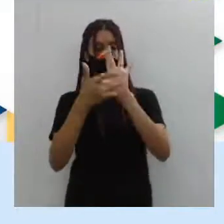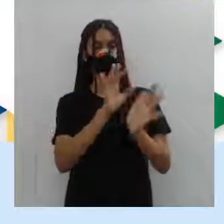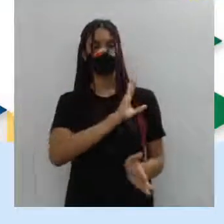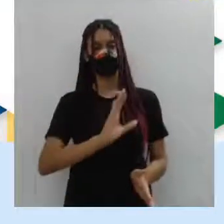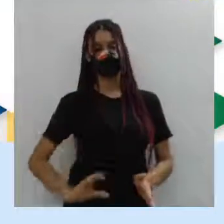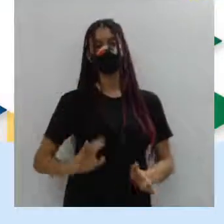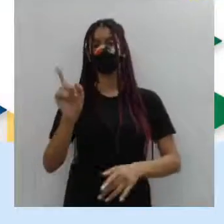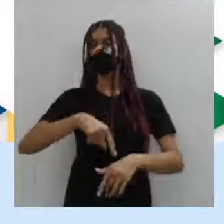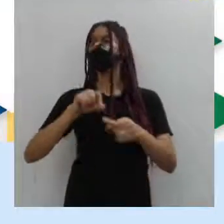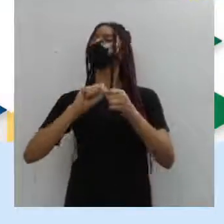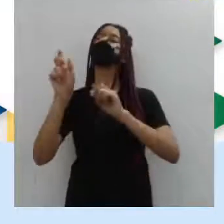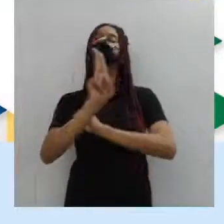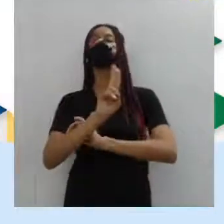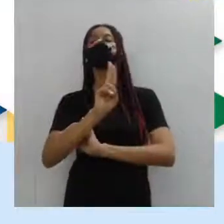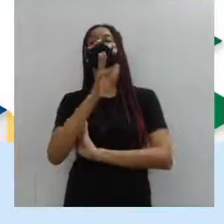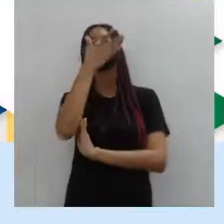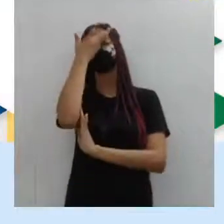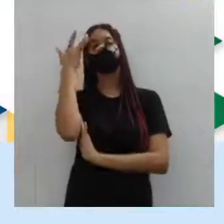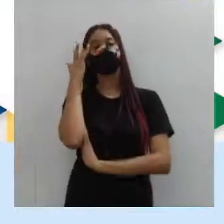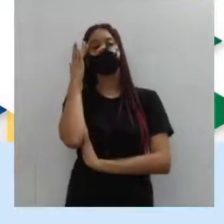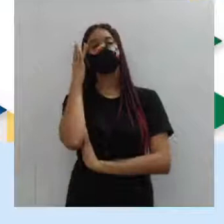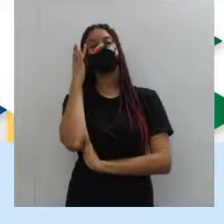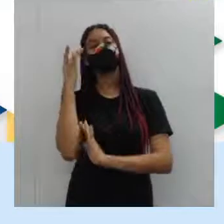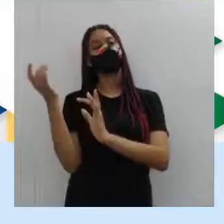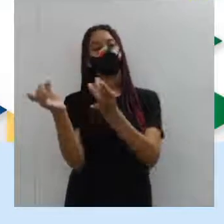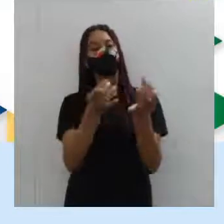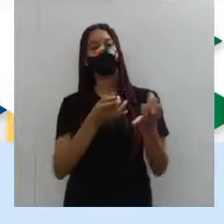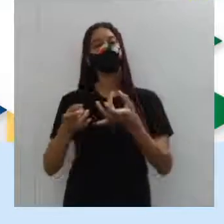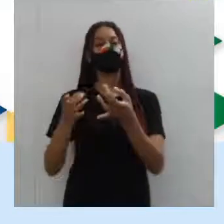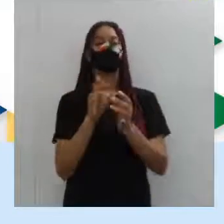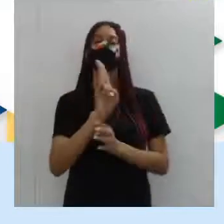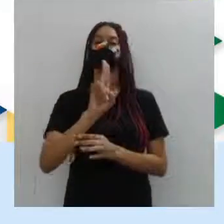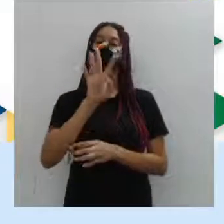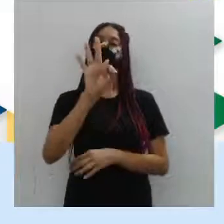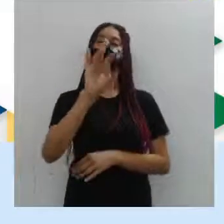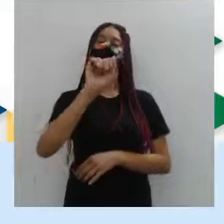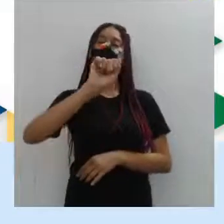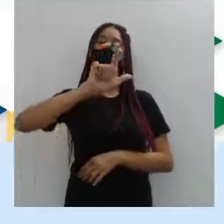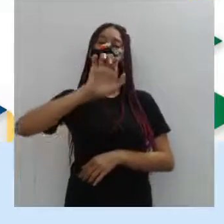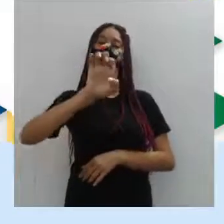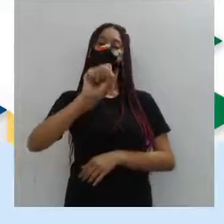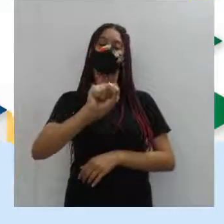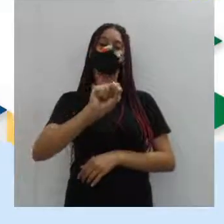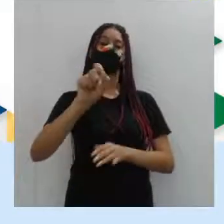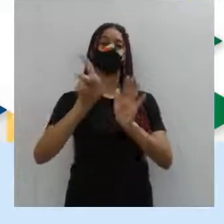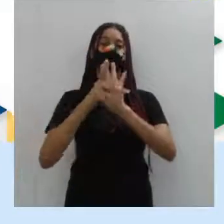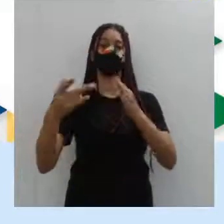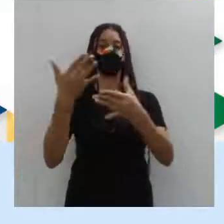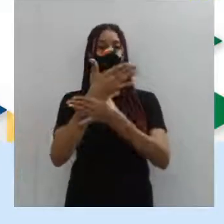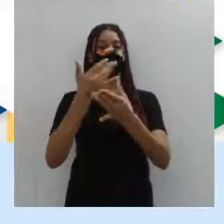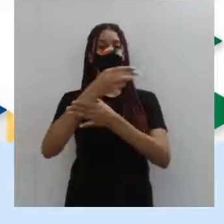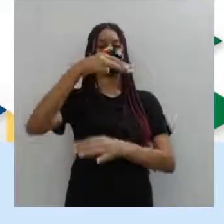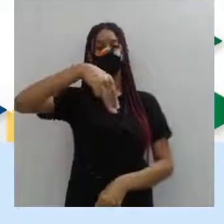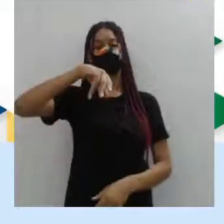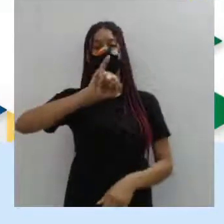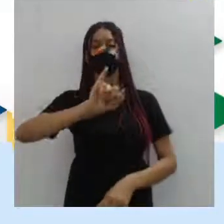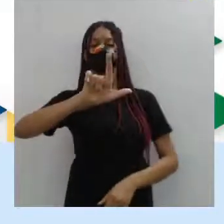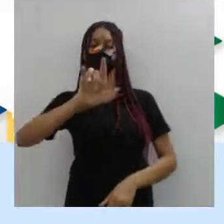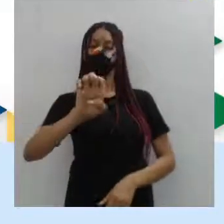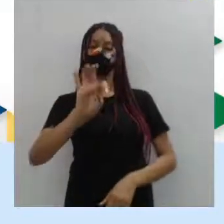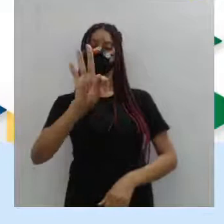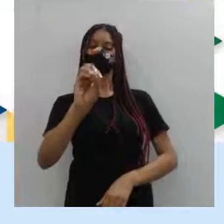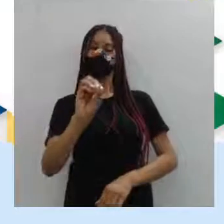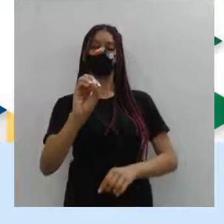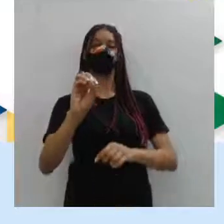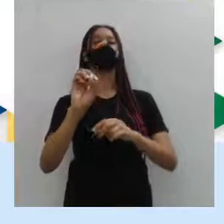referenciado no nome de um grande comerciante chamado Tales, que morava em Mileto. Por isso a relação Tales